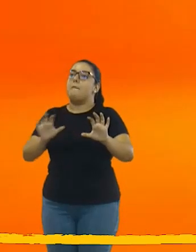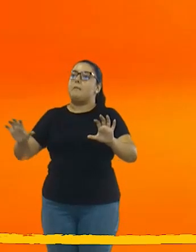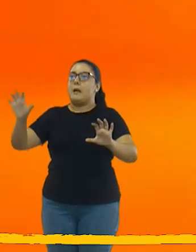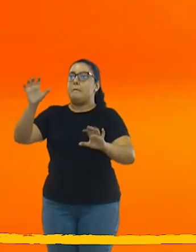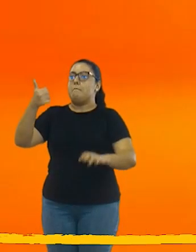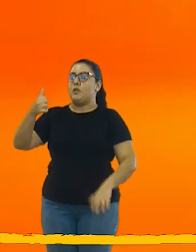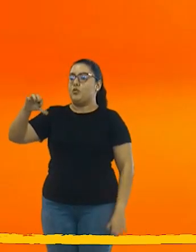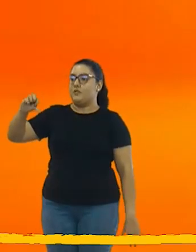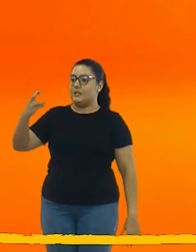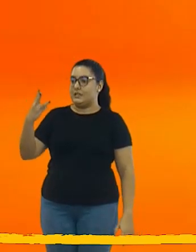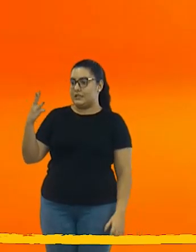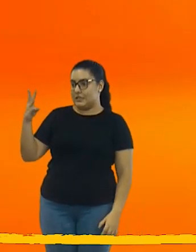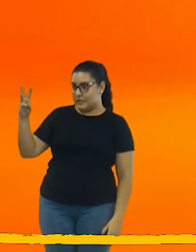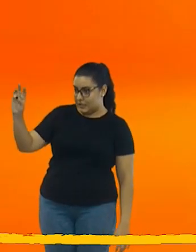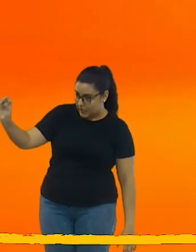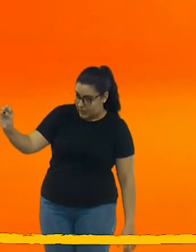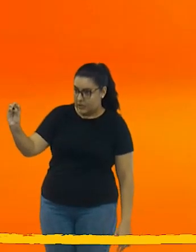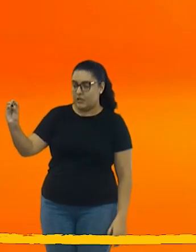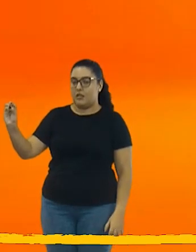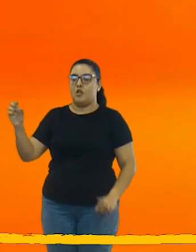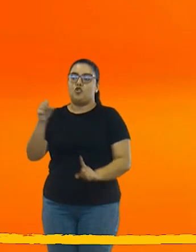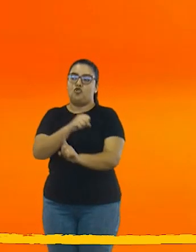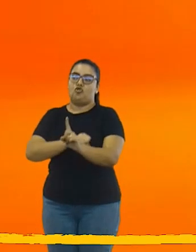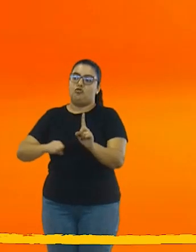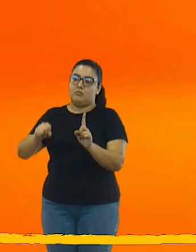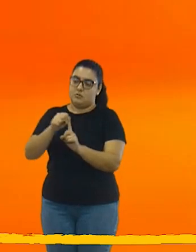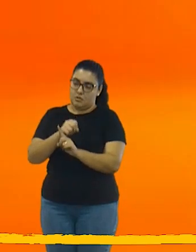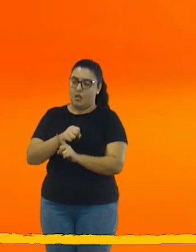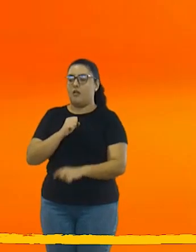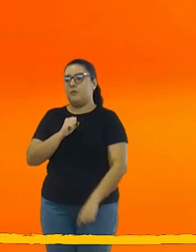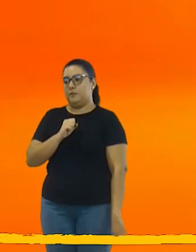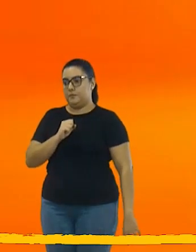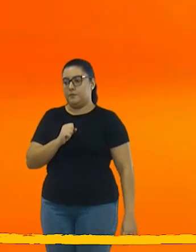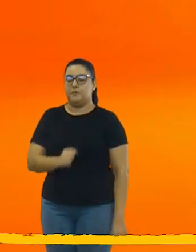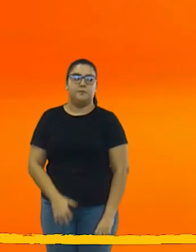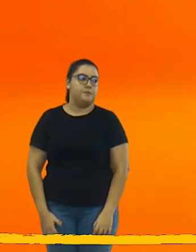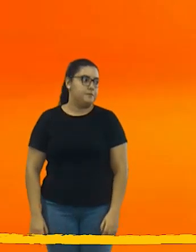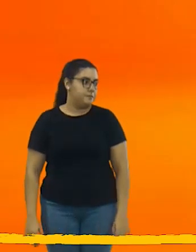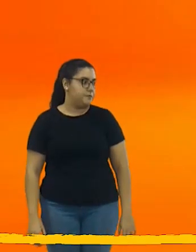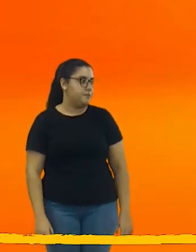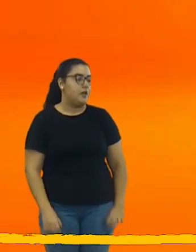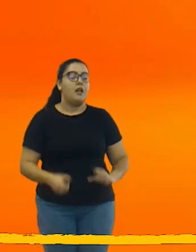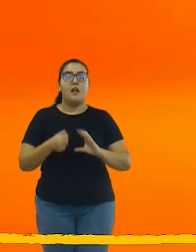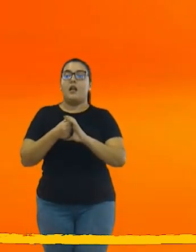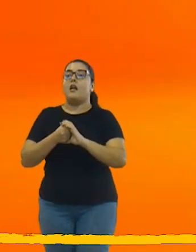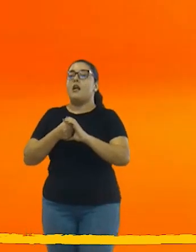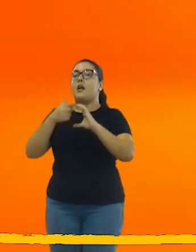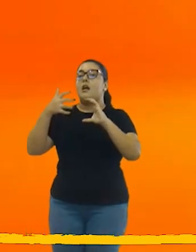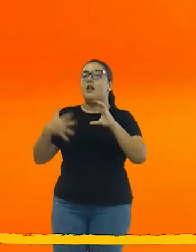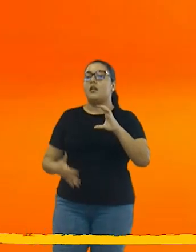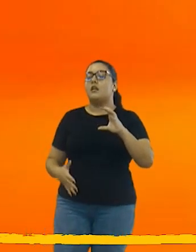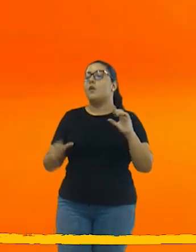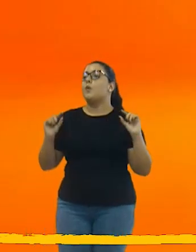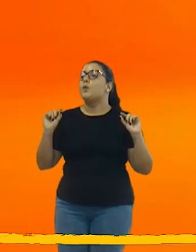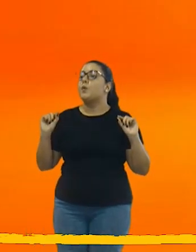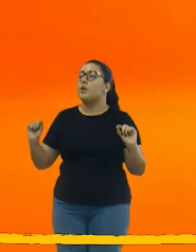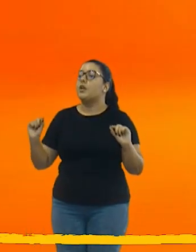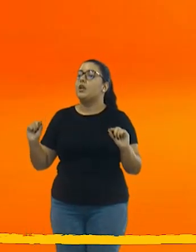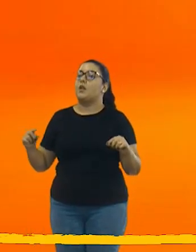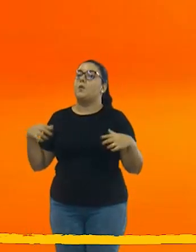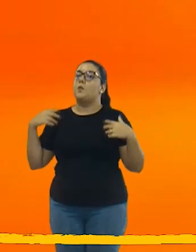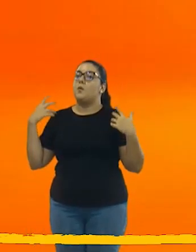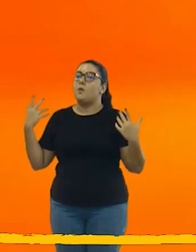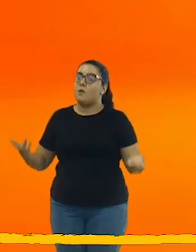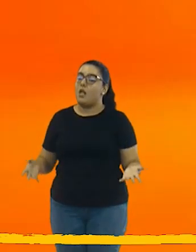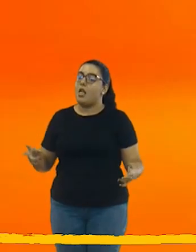30, ou regionalismo social da década de 30. Qual a característica desse regionalismo social?